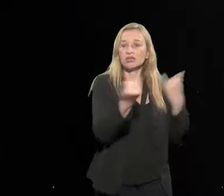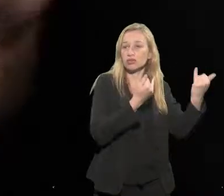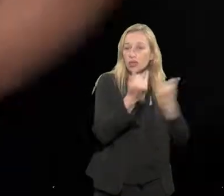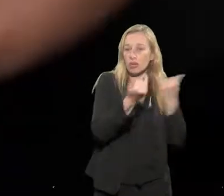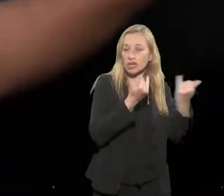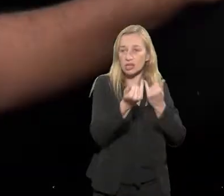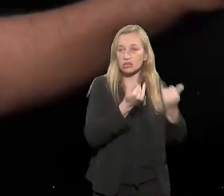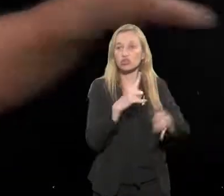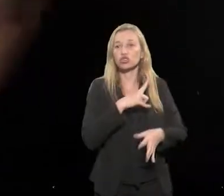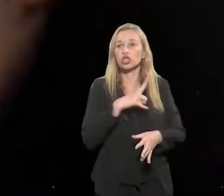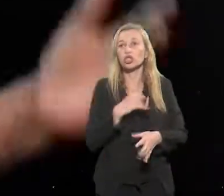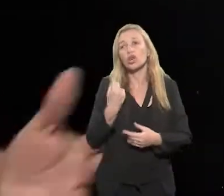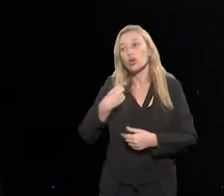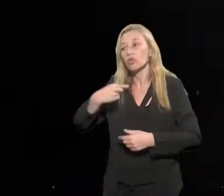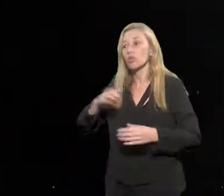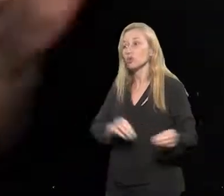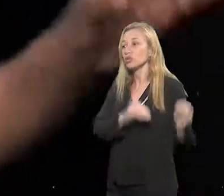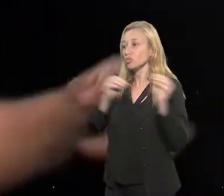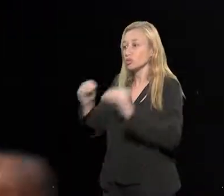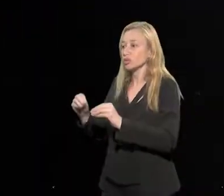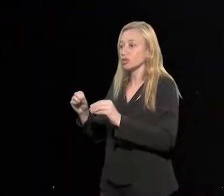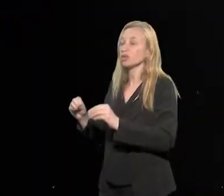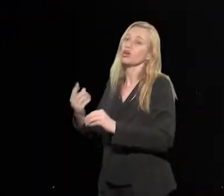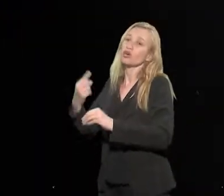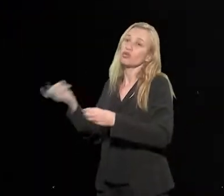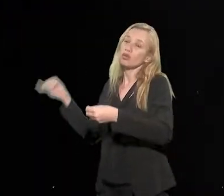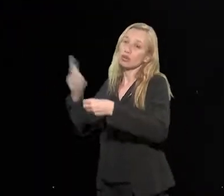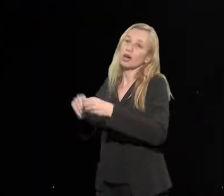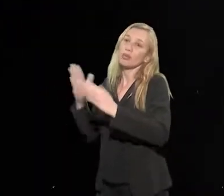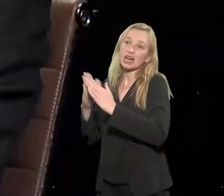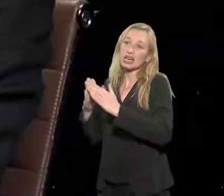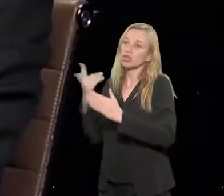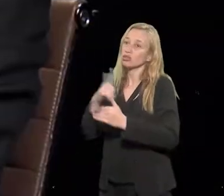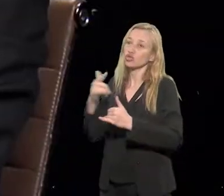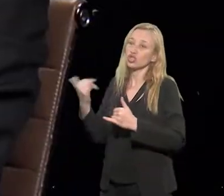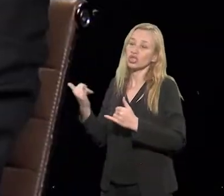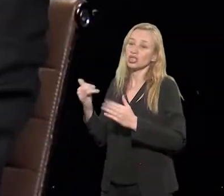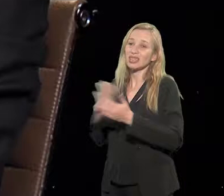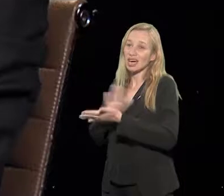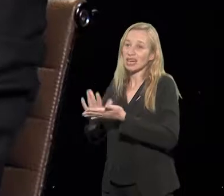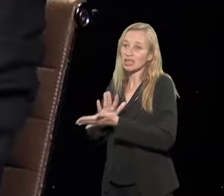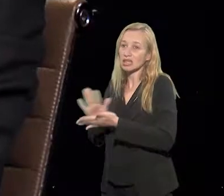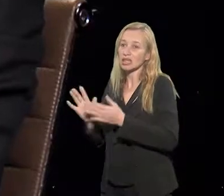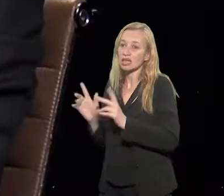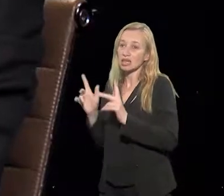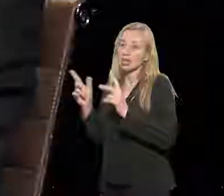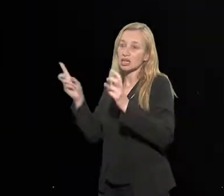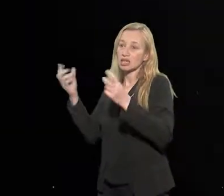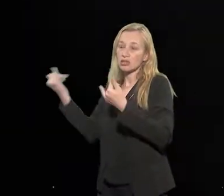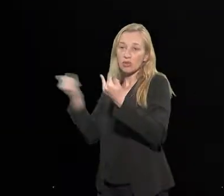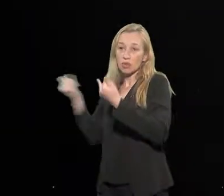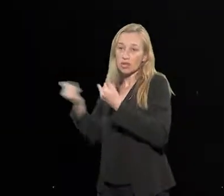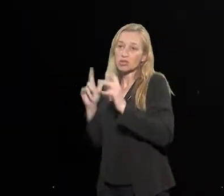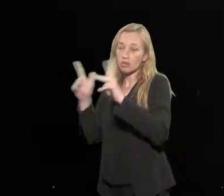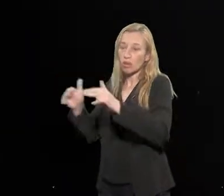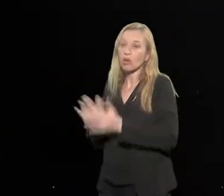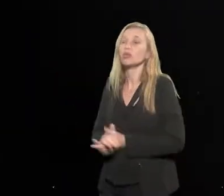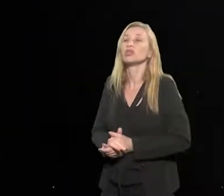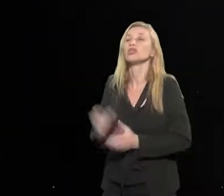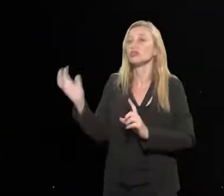informações lá, e quando eu ia pro meu mundo, eu não tinha mais essa referência. Mas isso influenciou a sua música? Isso